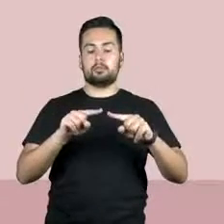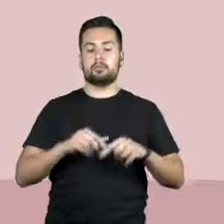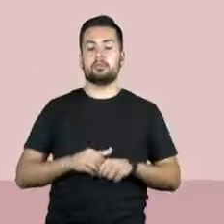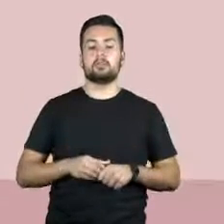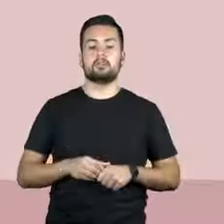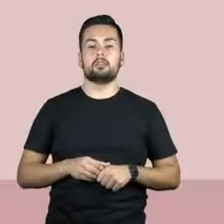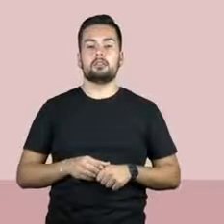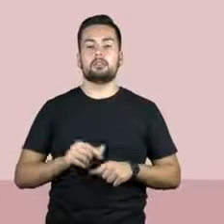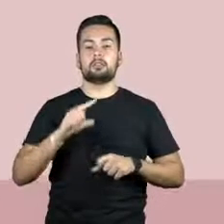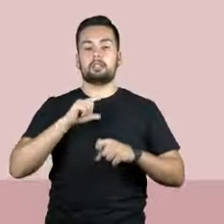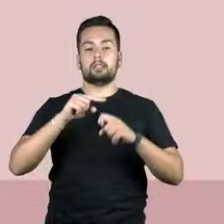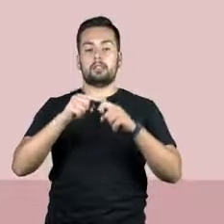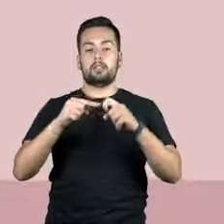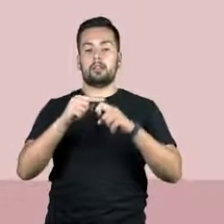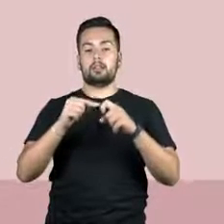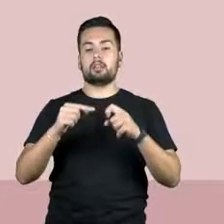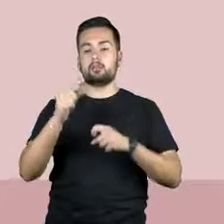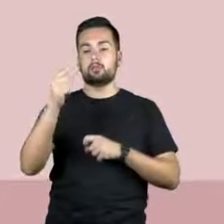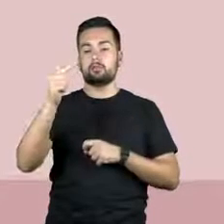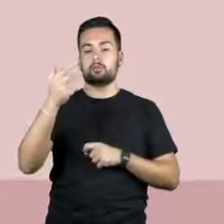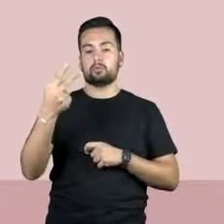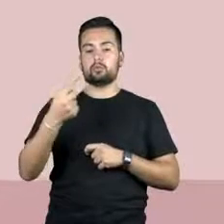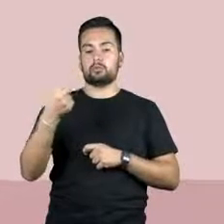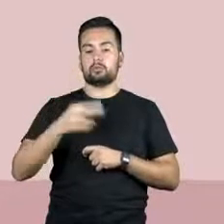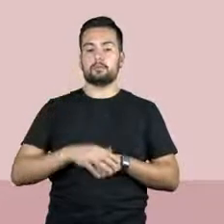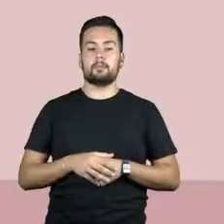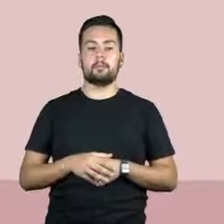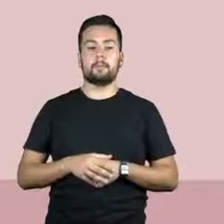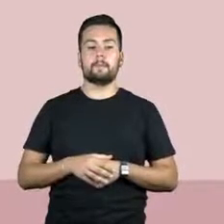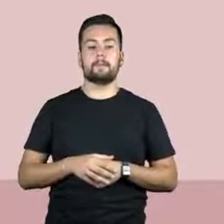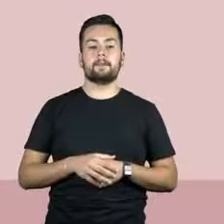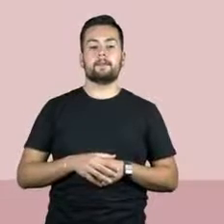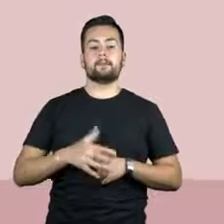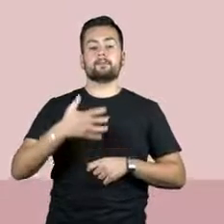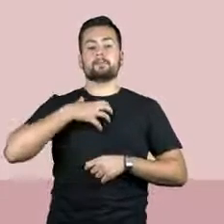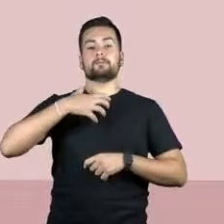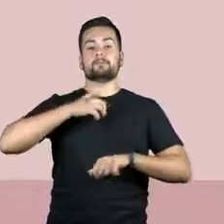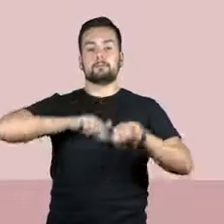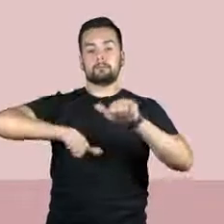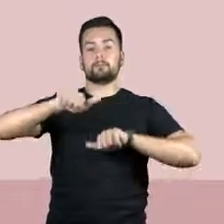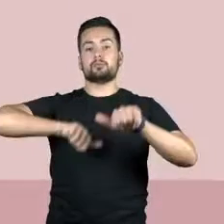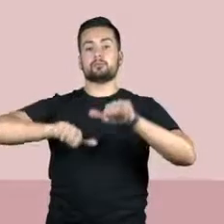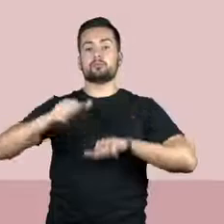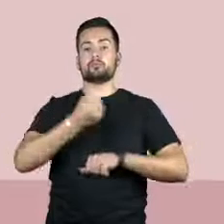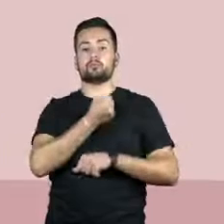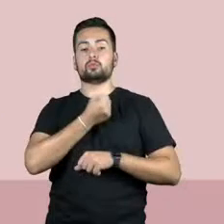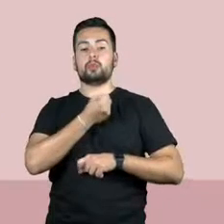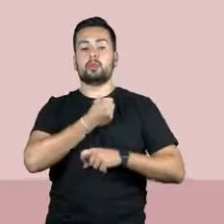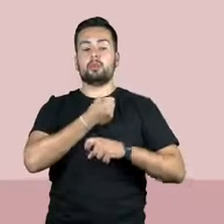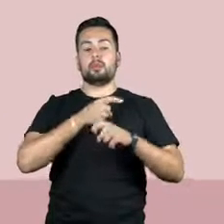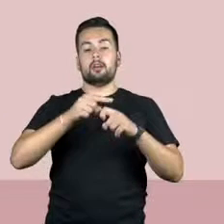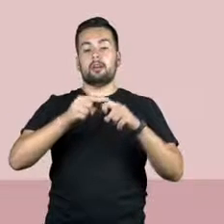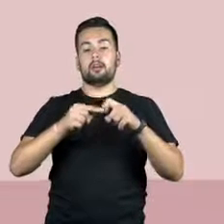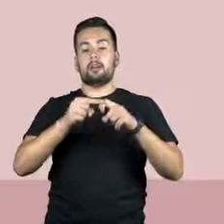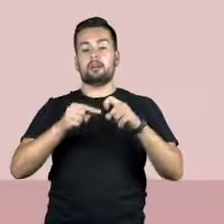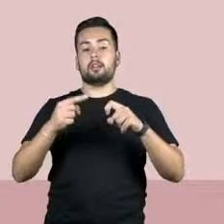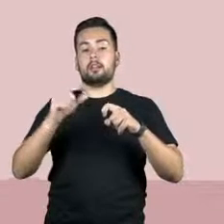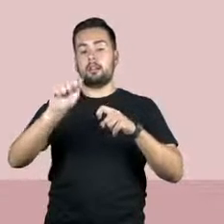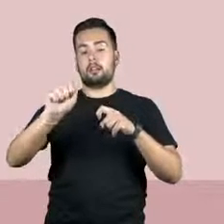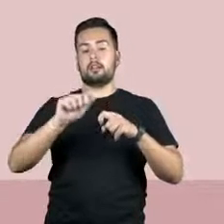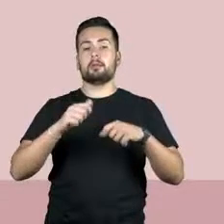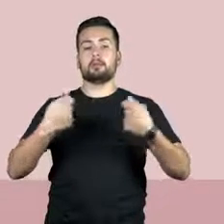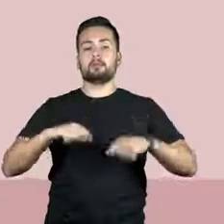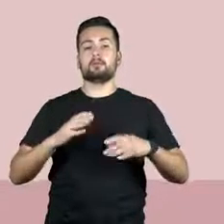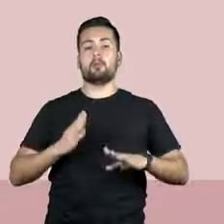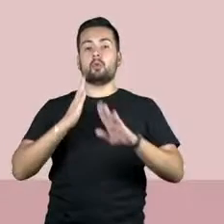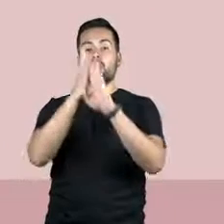Ele começa a rodar uma situação onde ele altera o número de arestas desse polígono e tenta encontrar o menor fator de segurança